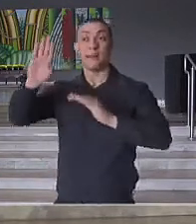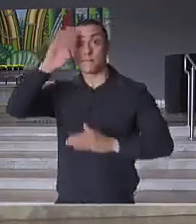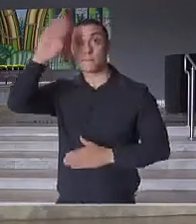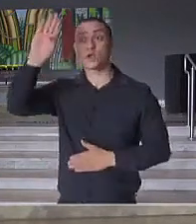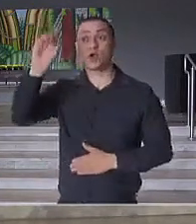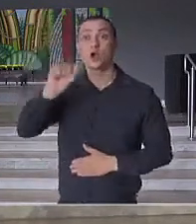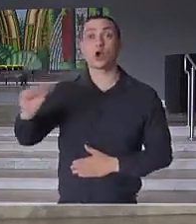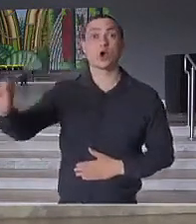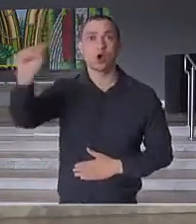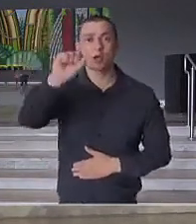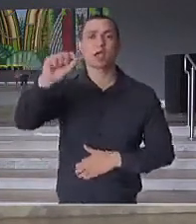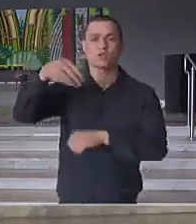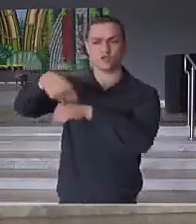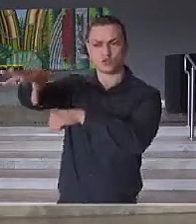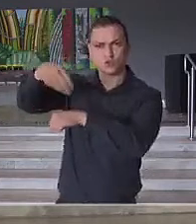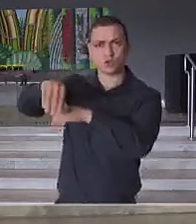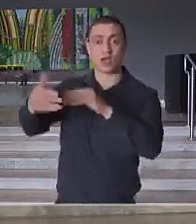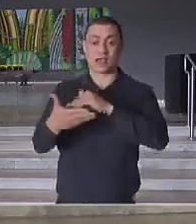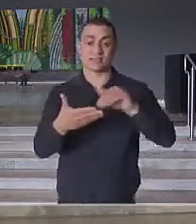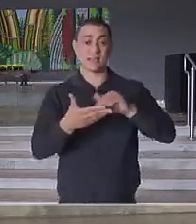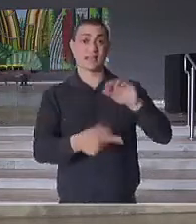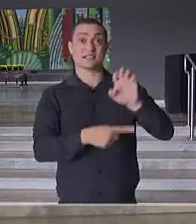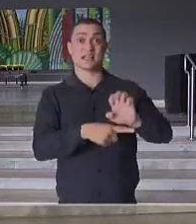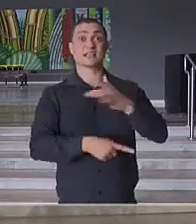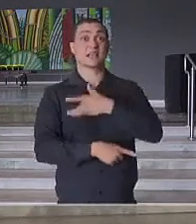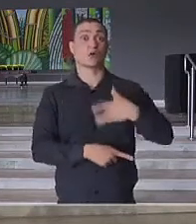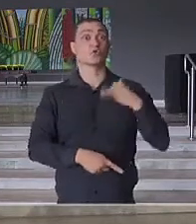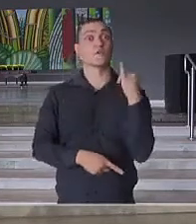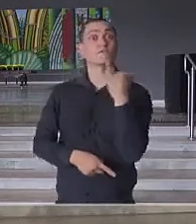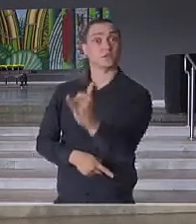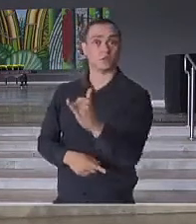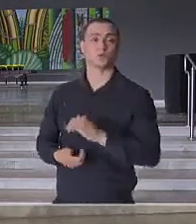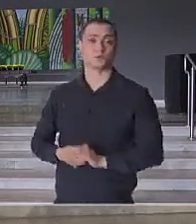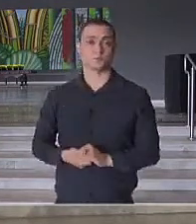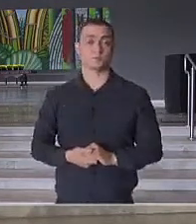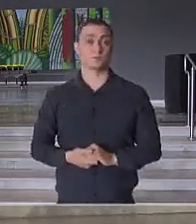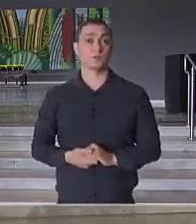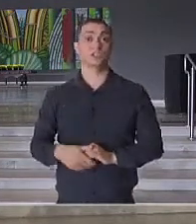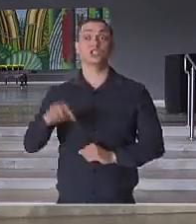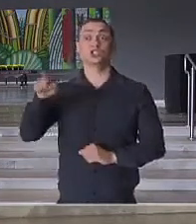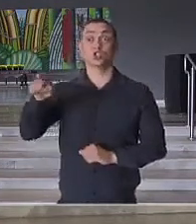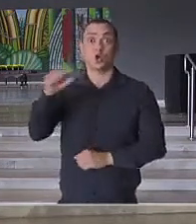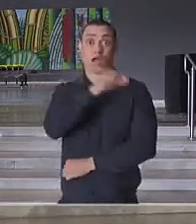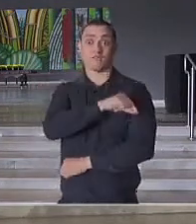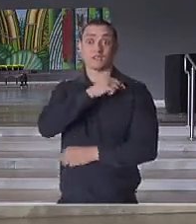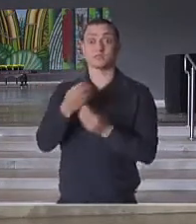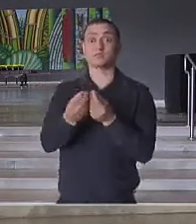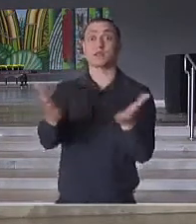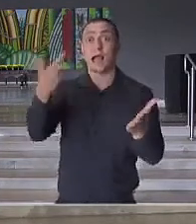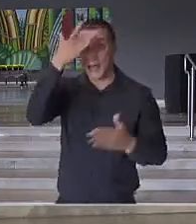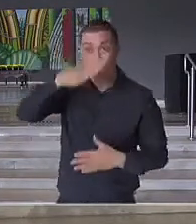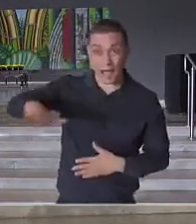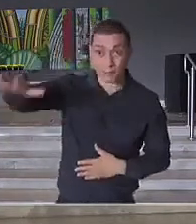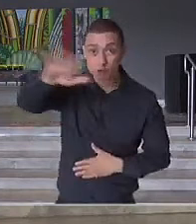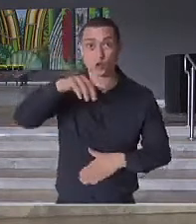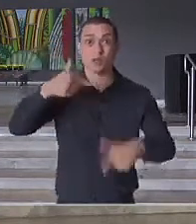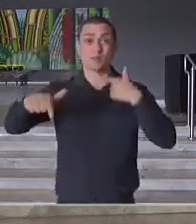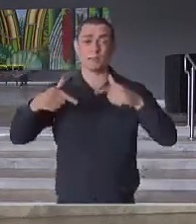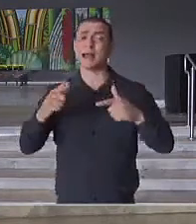Sobre as recomendações que a Secretaria de Estado da Saúde deixou, para que oferte isso àqueles que